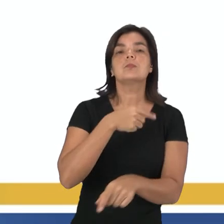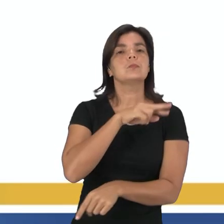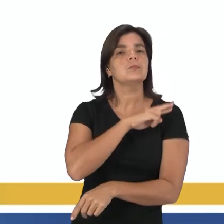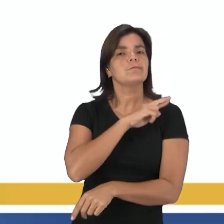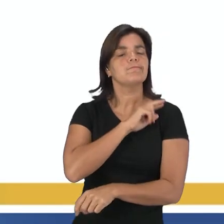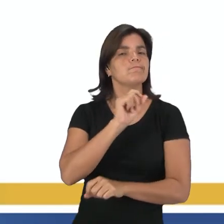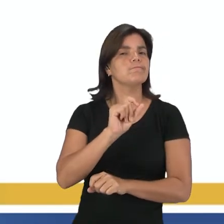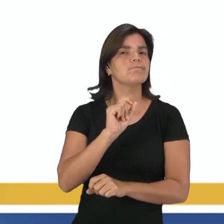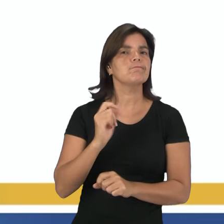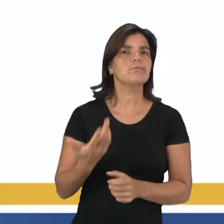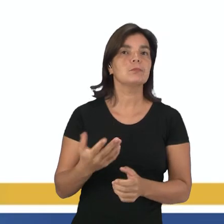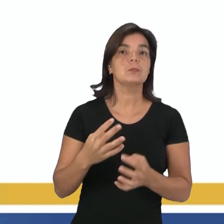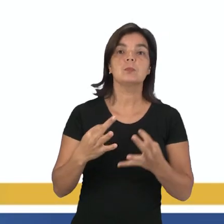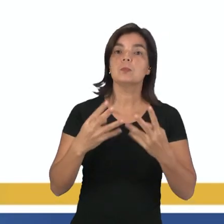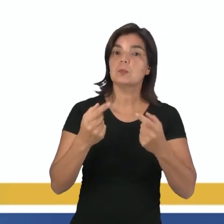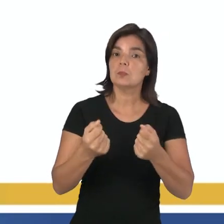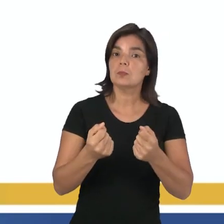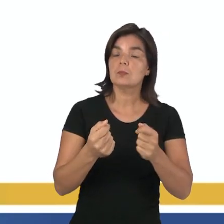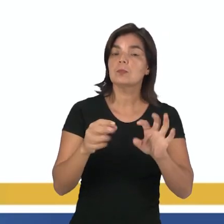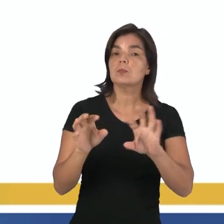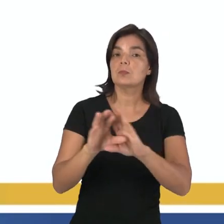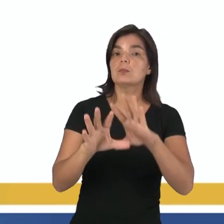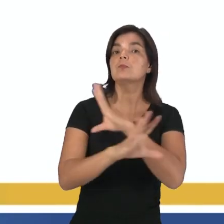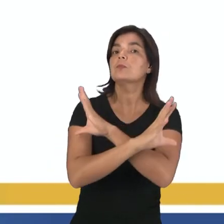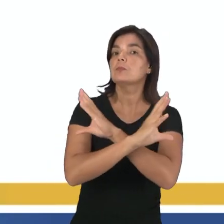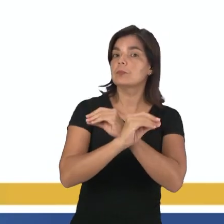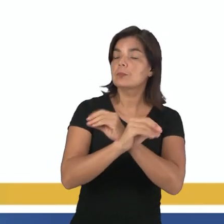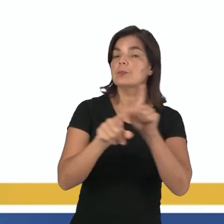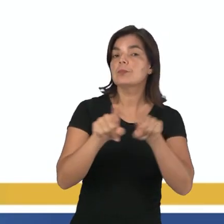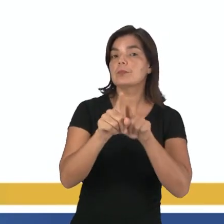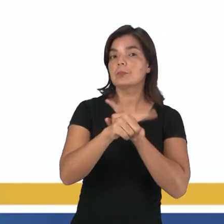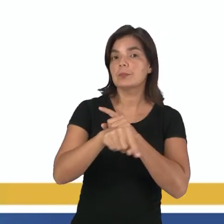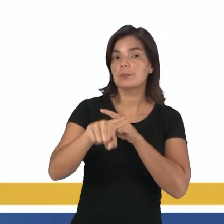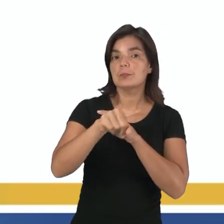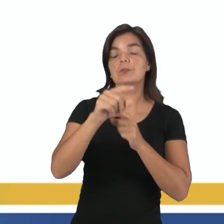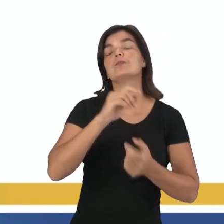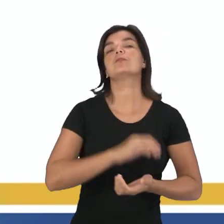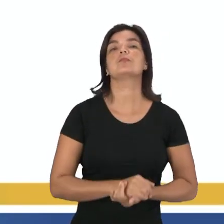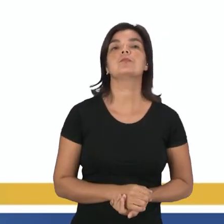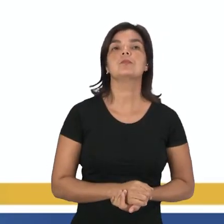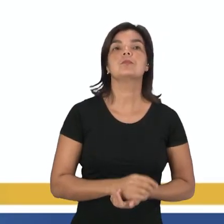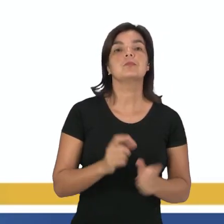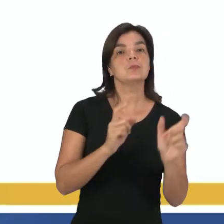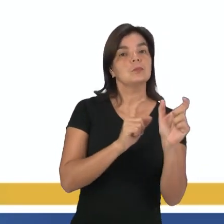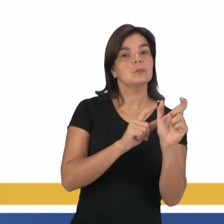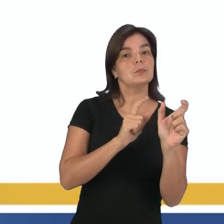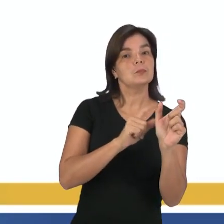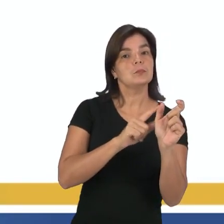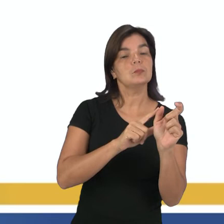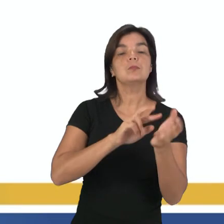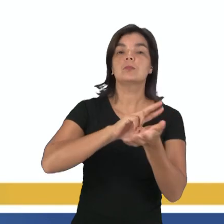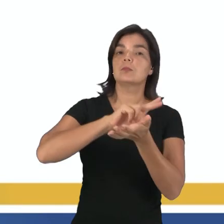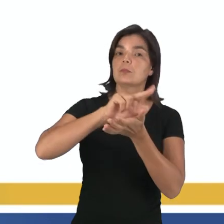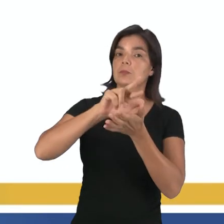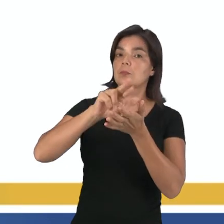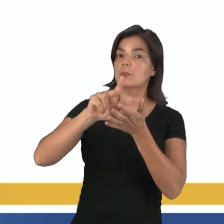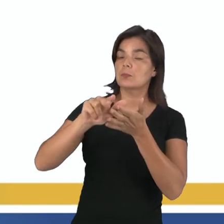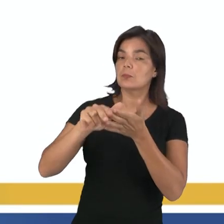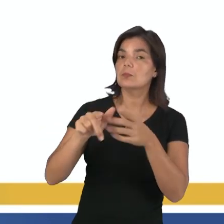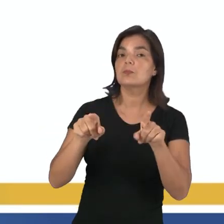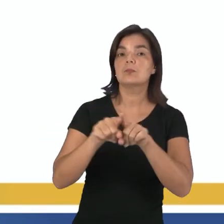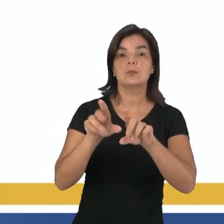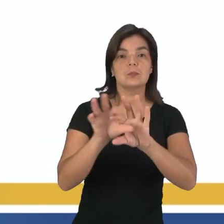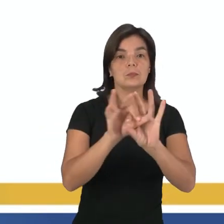é desempenhado, sobretudo, pelas conjunções, como eu disse para vocês, palavras invariáveis usadas